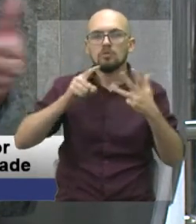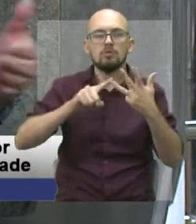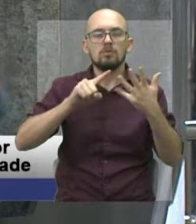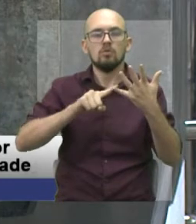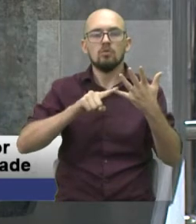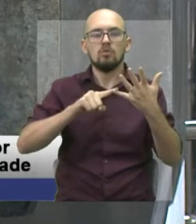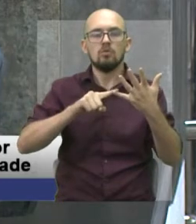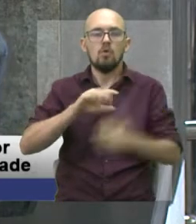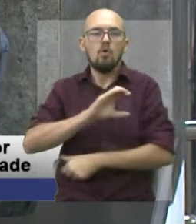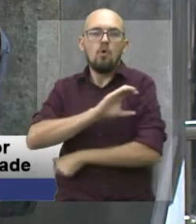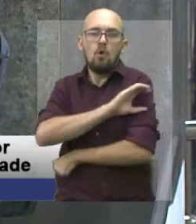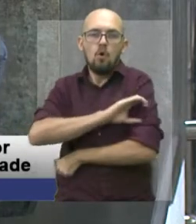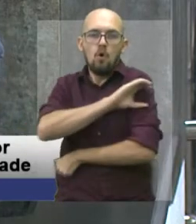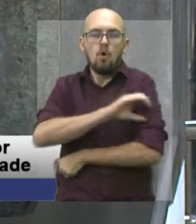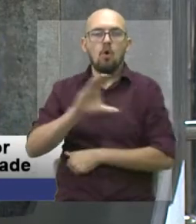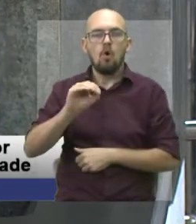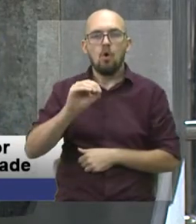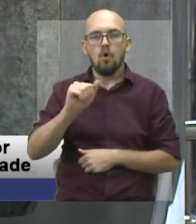coaching, temos...